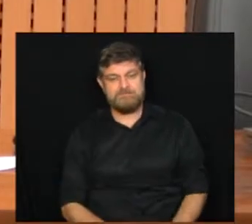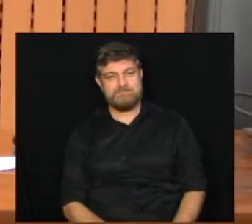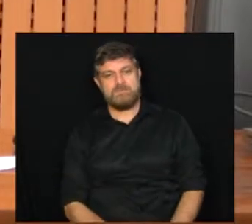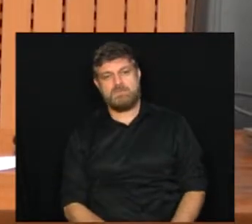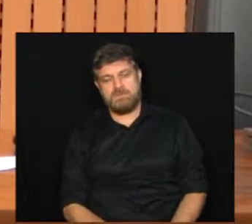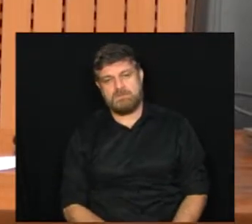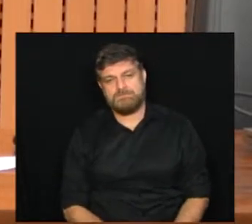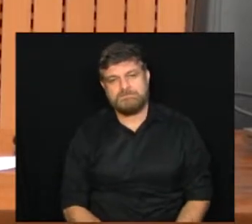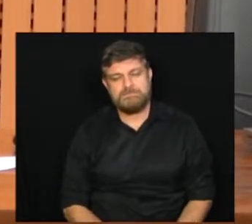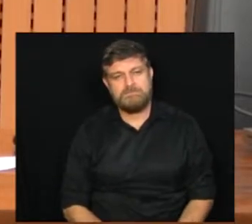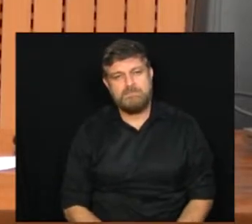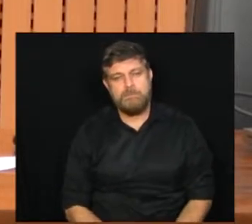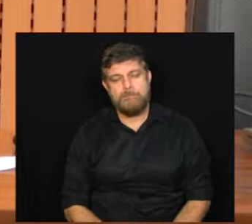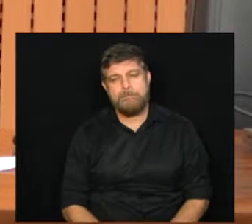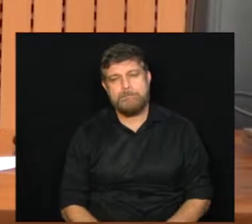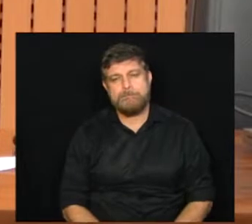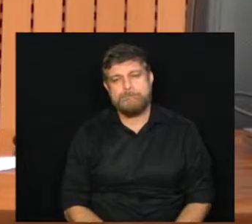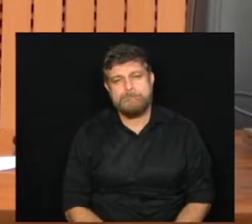Obrigado, vereadora Débora.